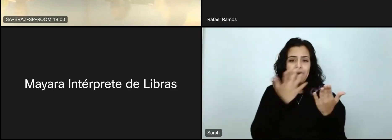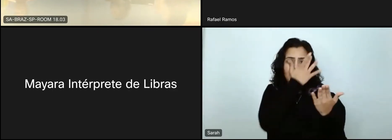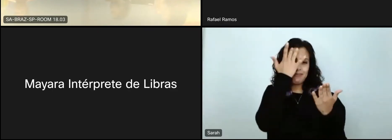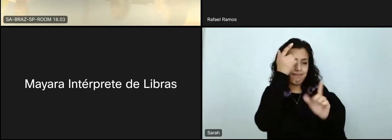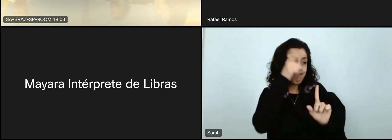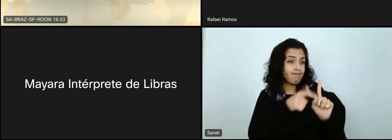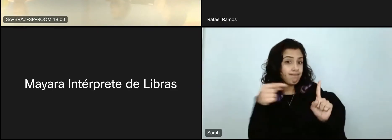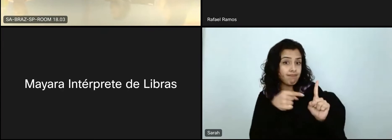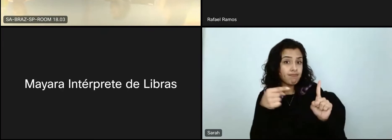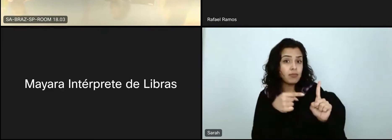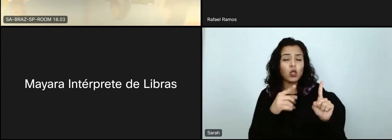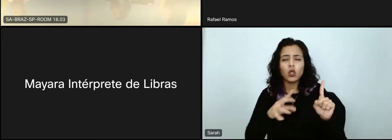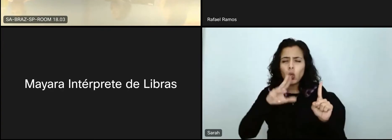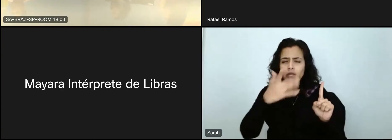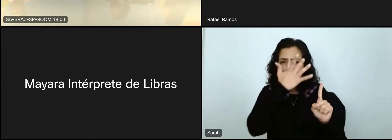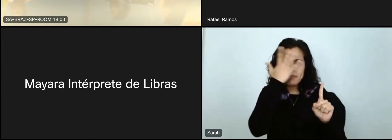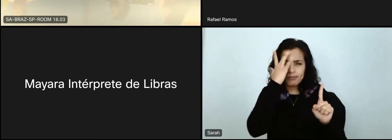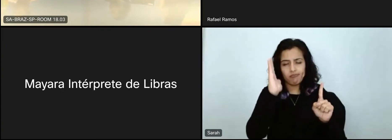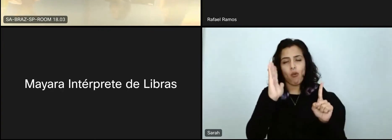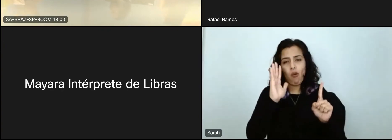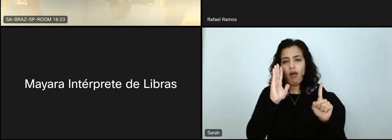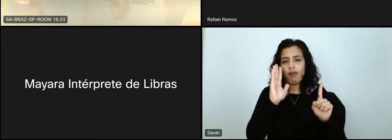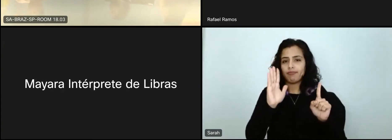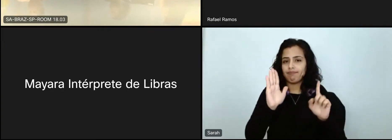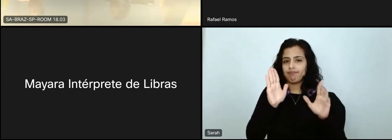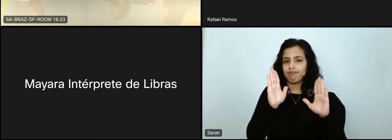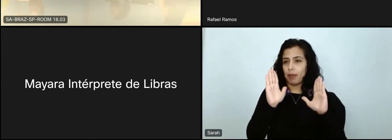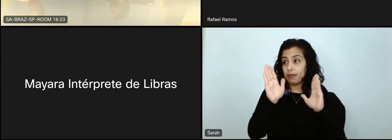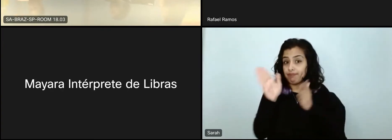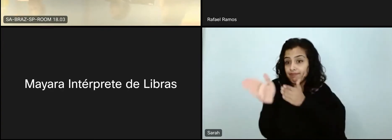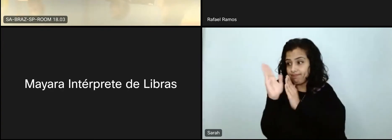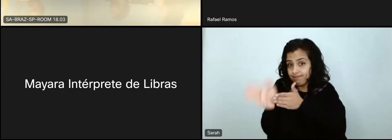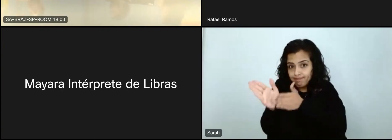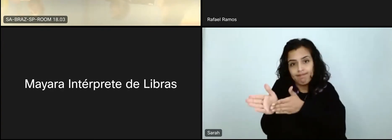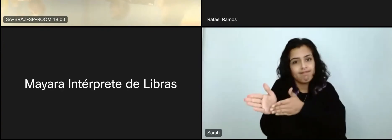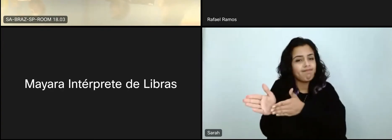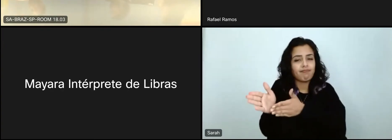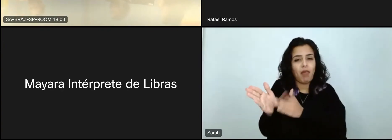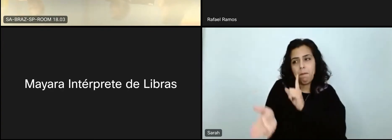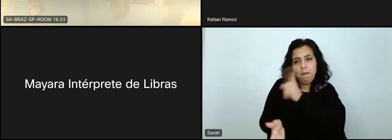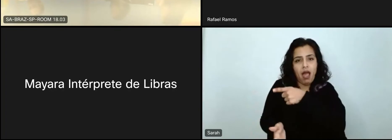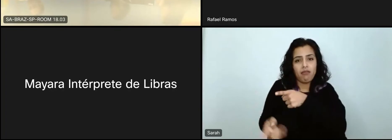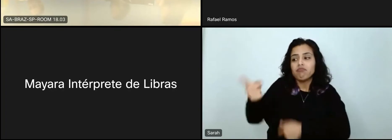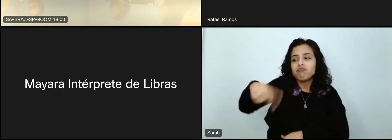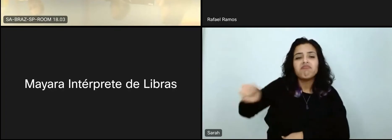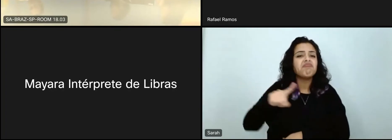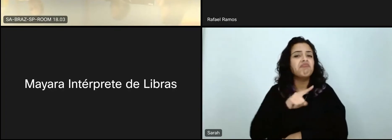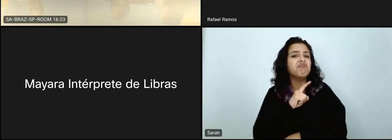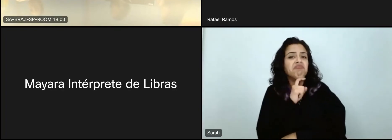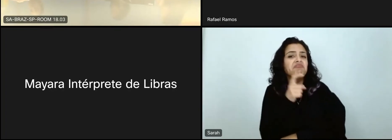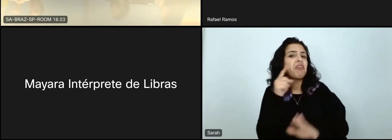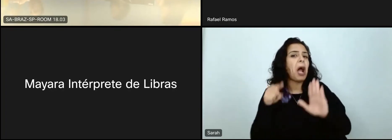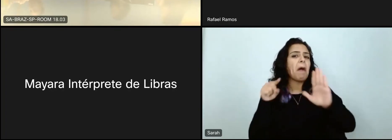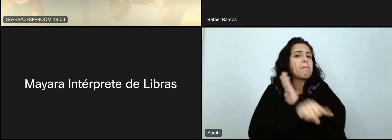forma, as pessoas entendem que ela tem que ir para a direita, elas não se questionam a respeito dessa decisão, elas não se questionam a respeito desse